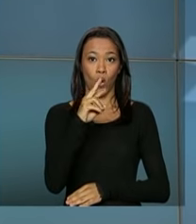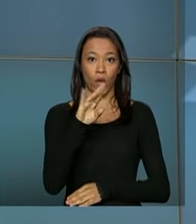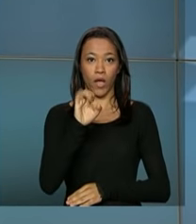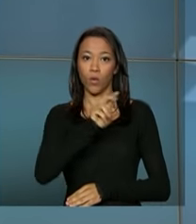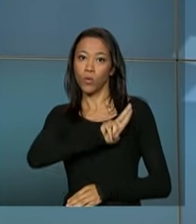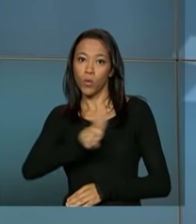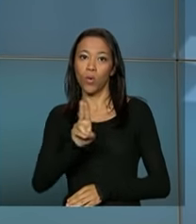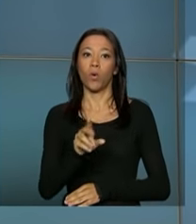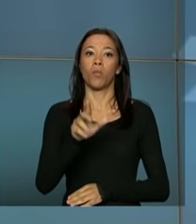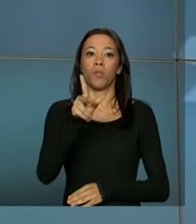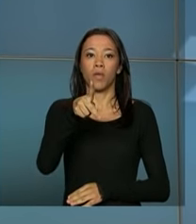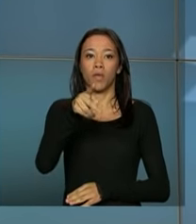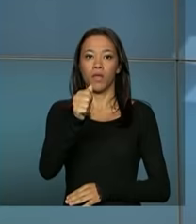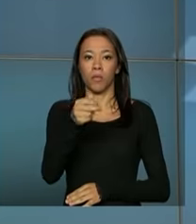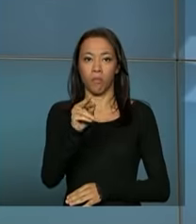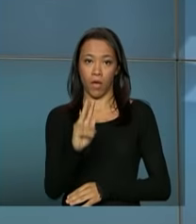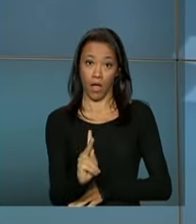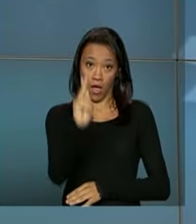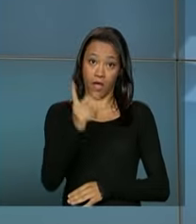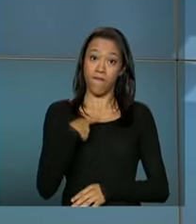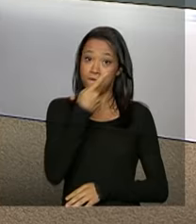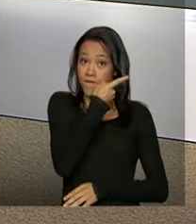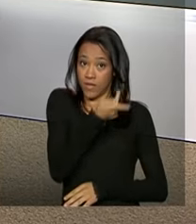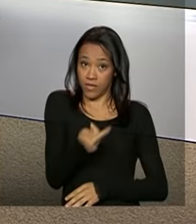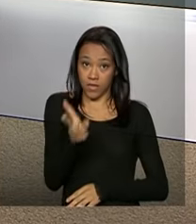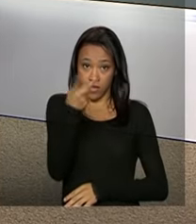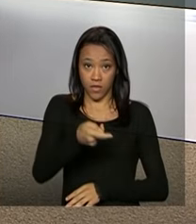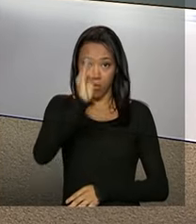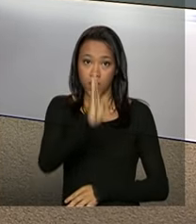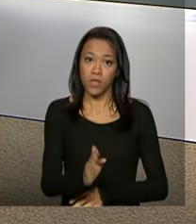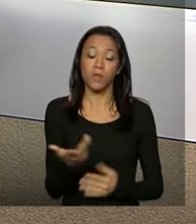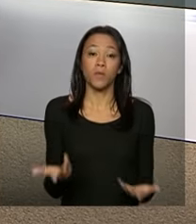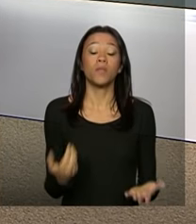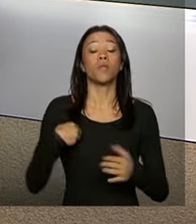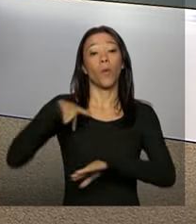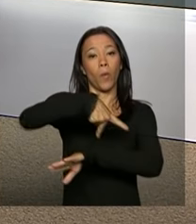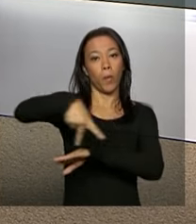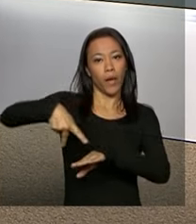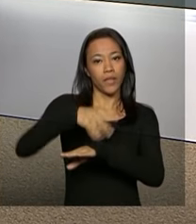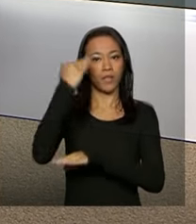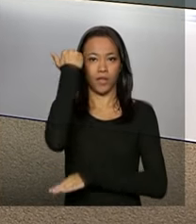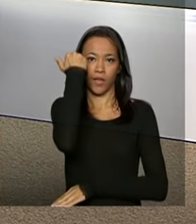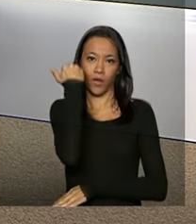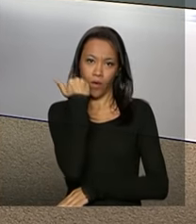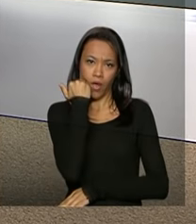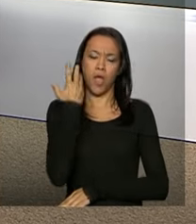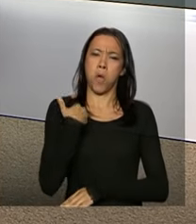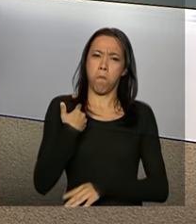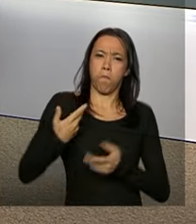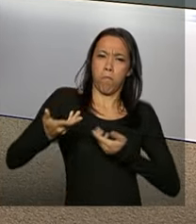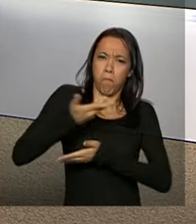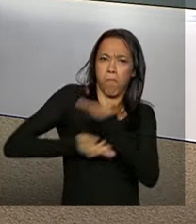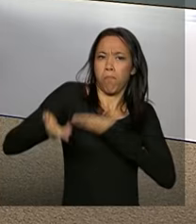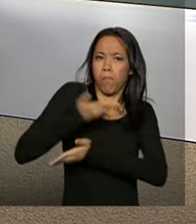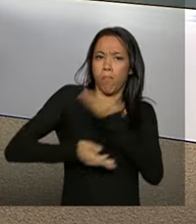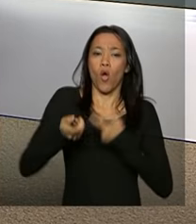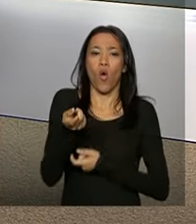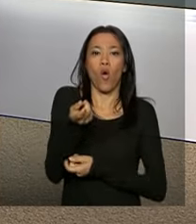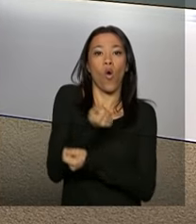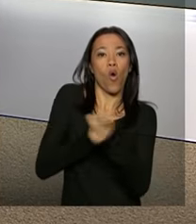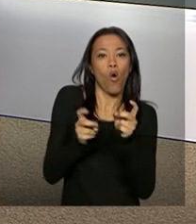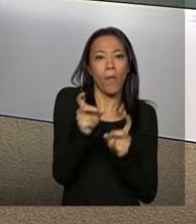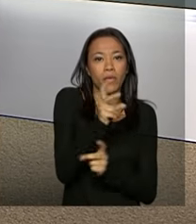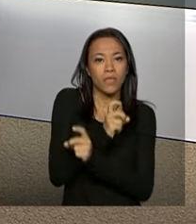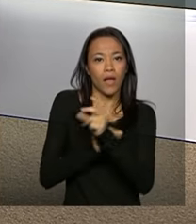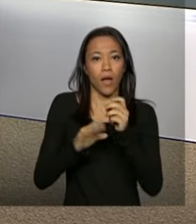Geun-hye. Ela está no Brasil para visita de Estado. A República da Coreia está entre os maiores parceiros comerciais do Brasil, é o sétimo no